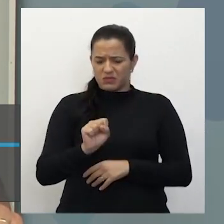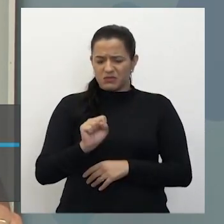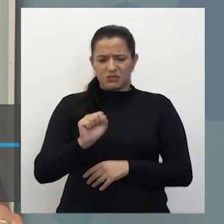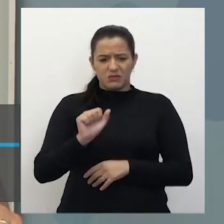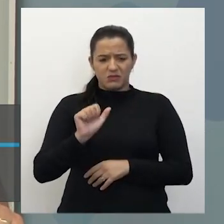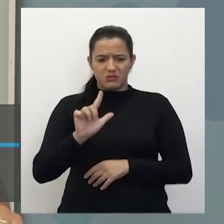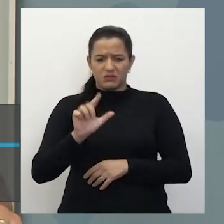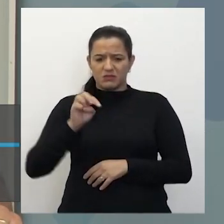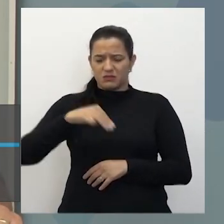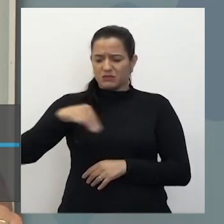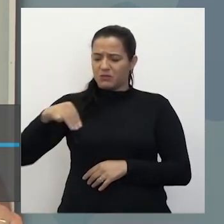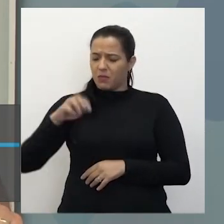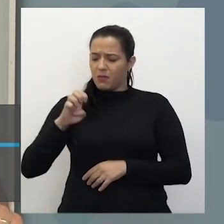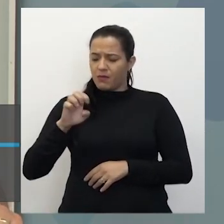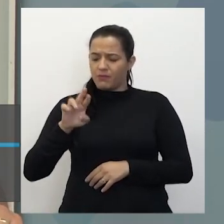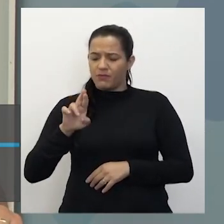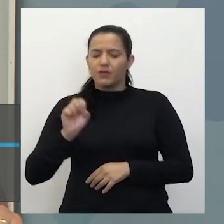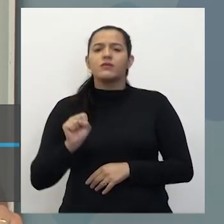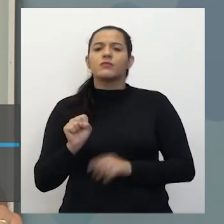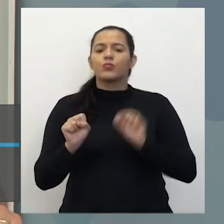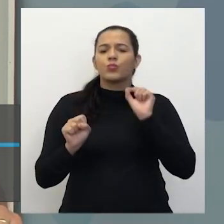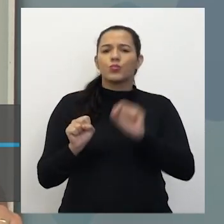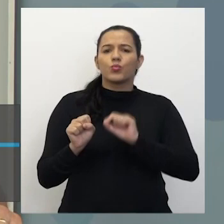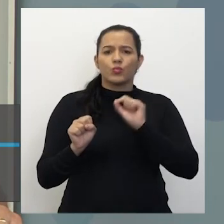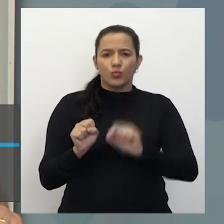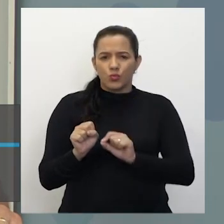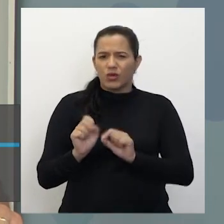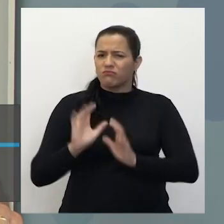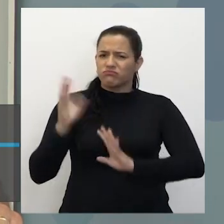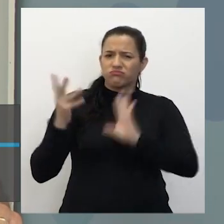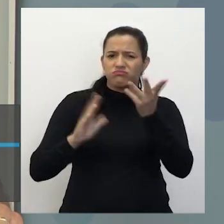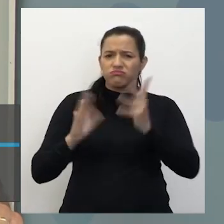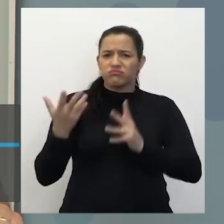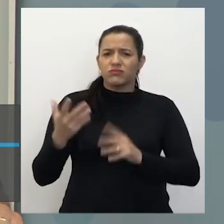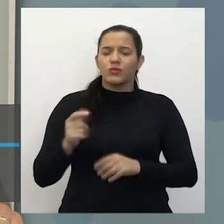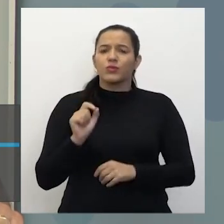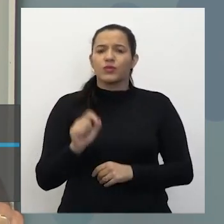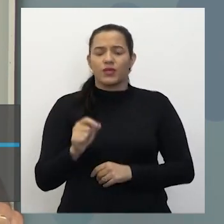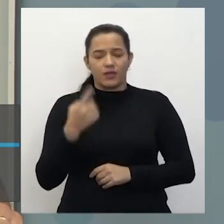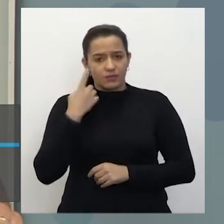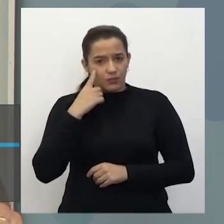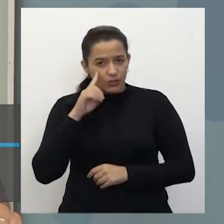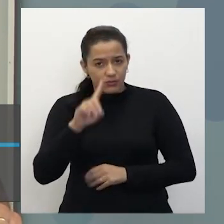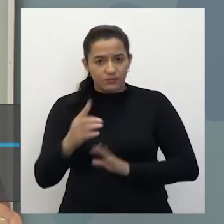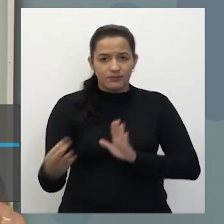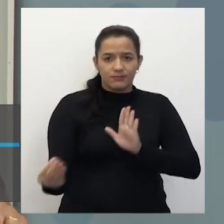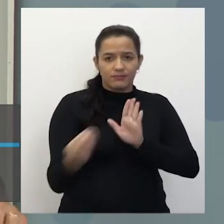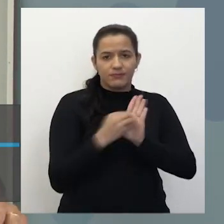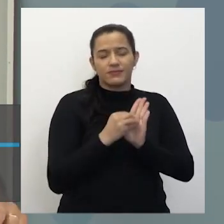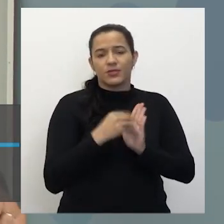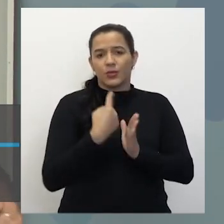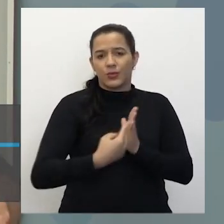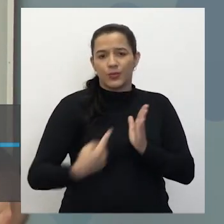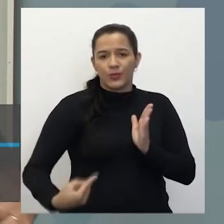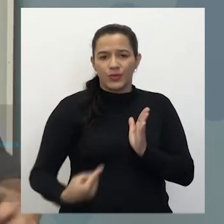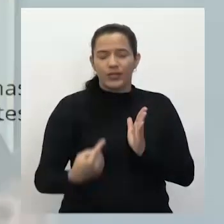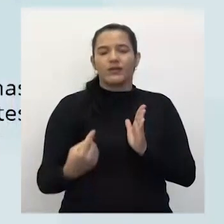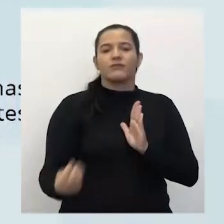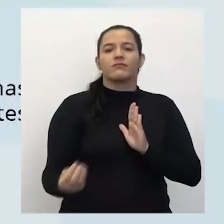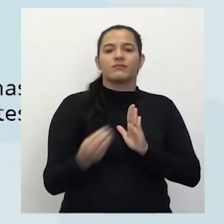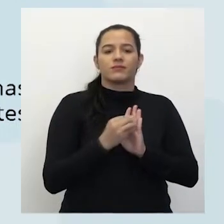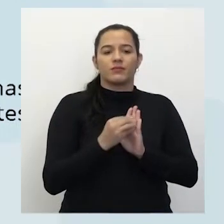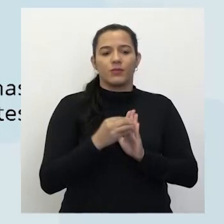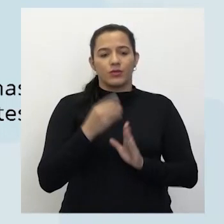data, tá aí, ó, no nome, de repente surgem os Slammers. Coloca a data de hoje, organiza seu caderno e a gente vai